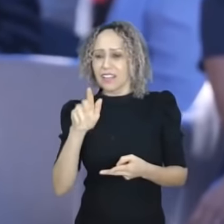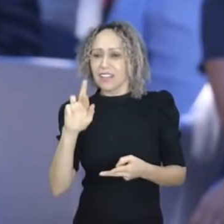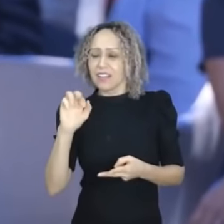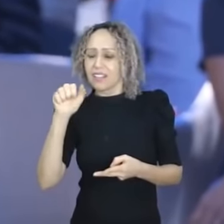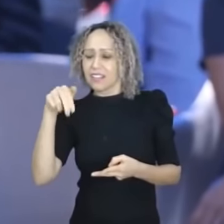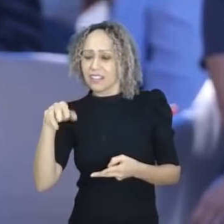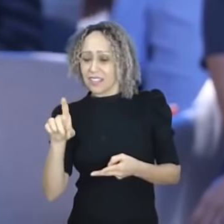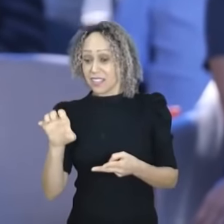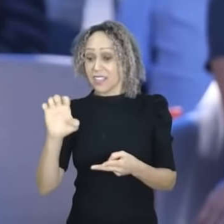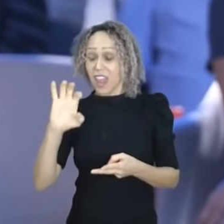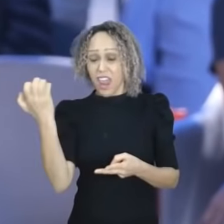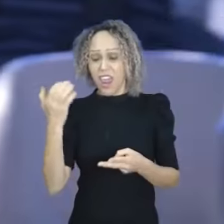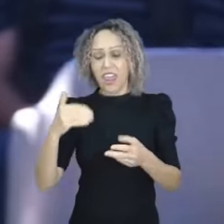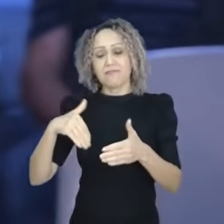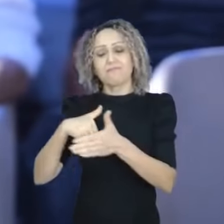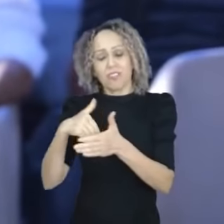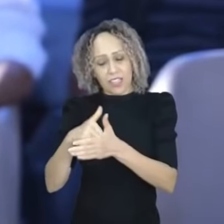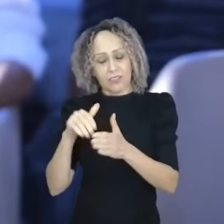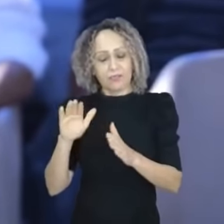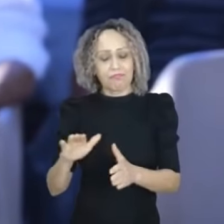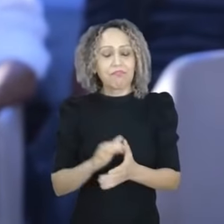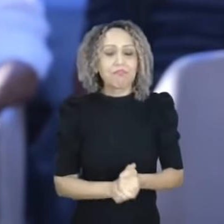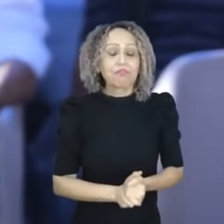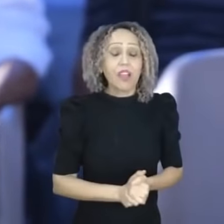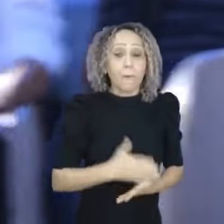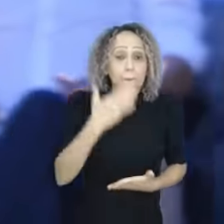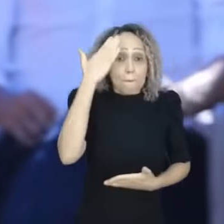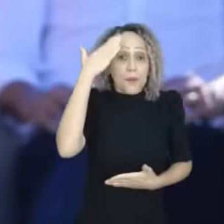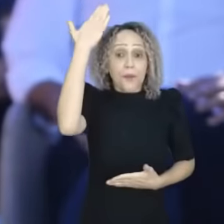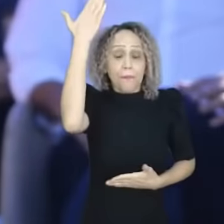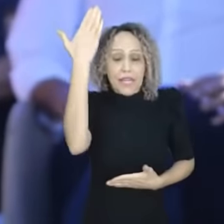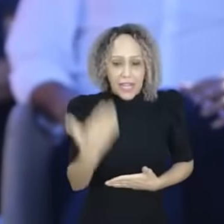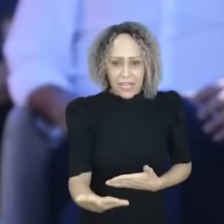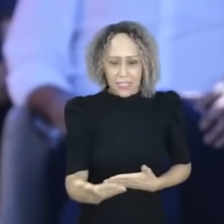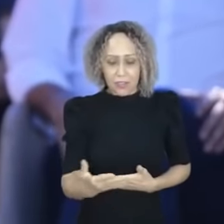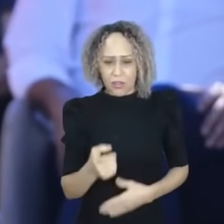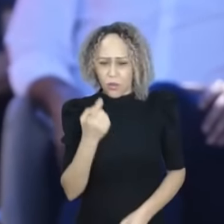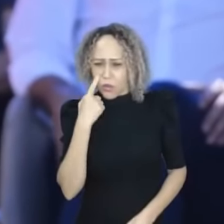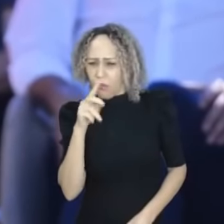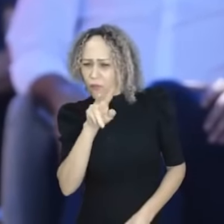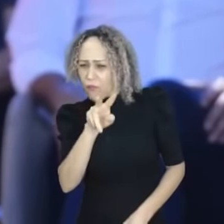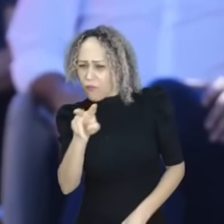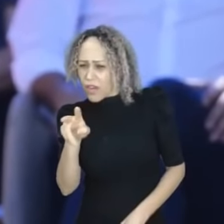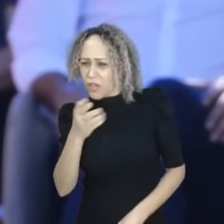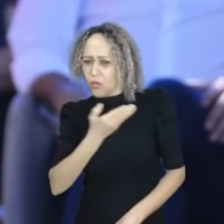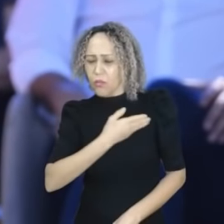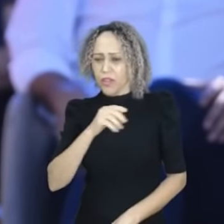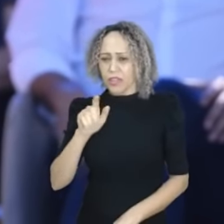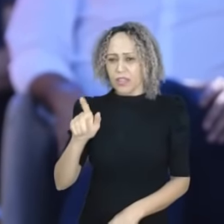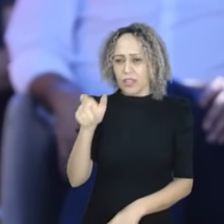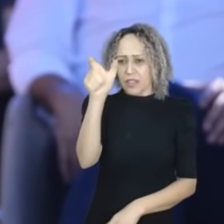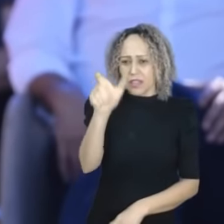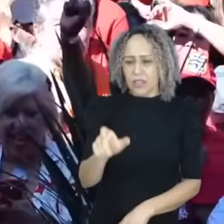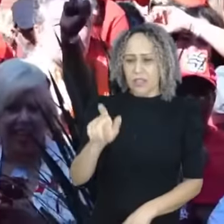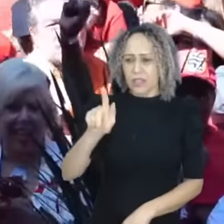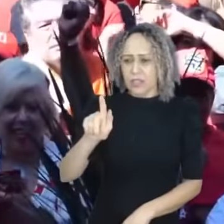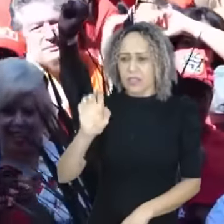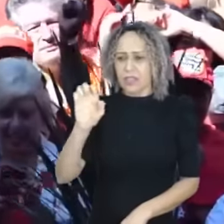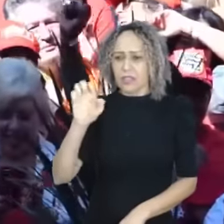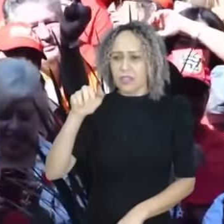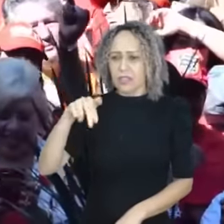Adilson, muito obrigado. Eu estou vendo aqui o companheiro Genuíno, nosso querido companheiro Genuíno, uma